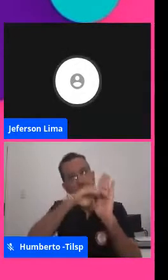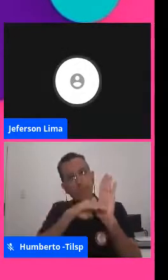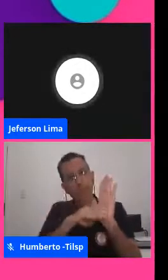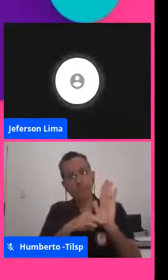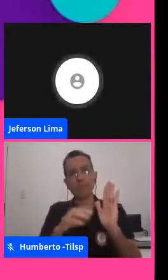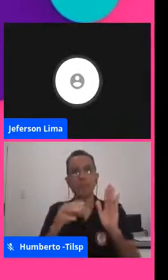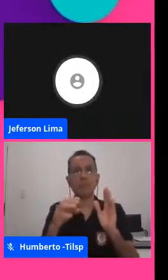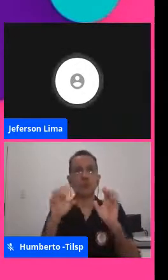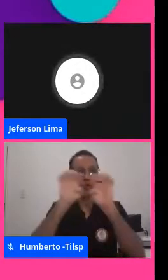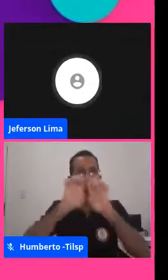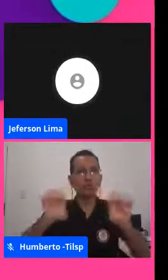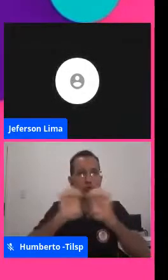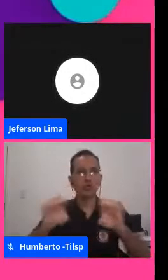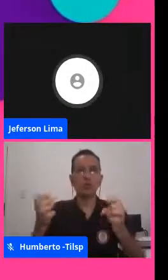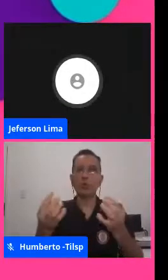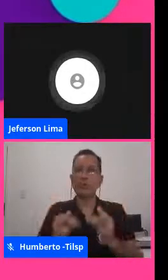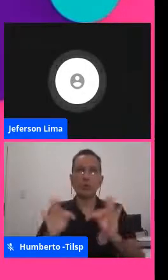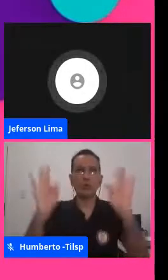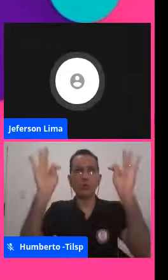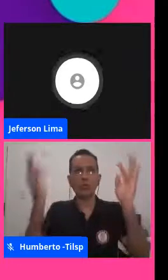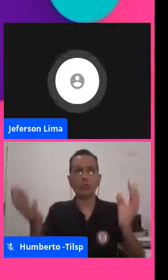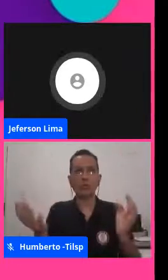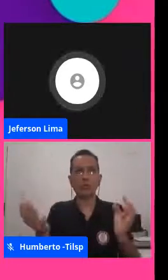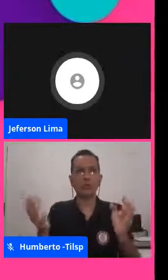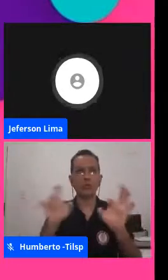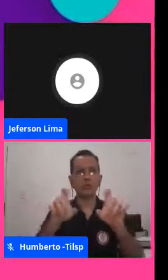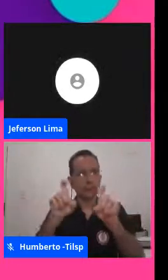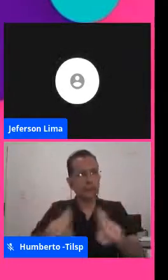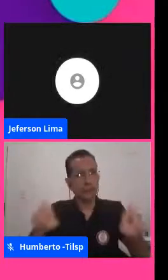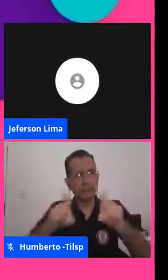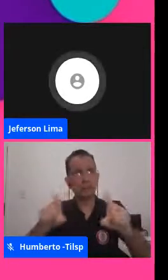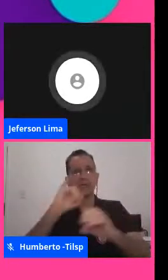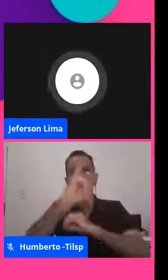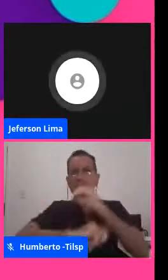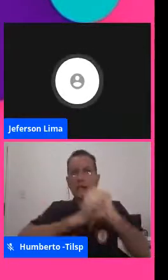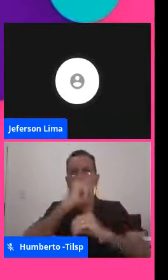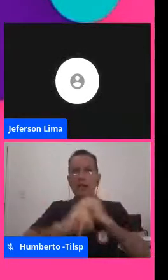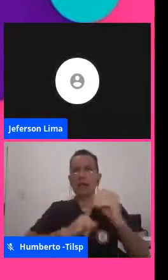com um monte de tecnologias, computadores na internet,